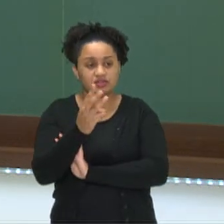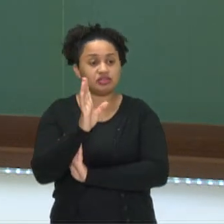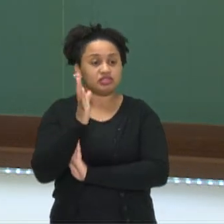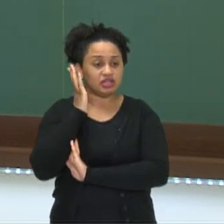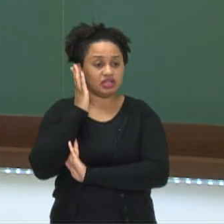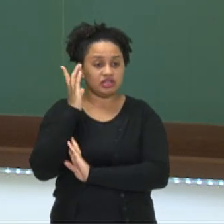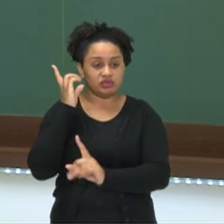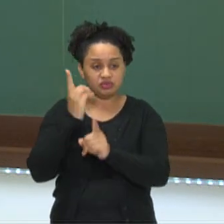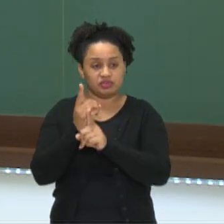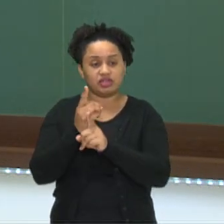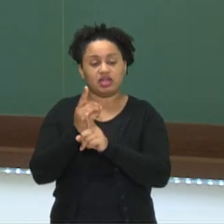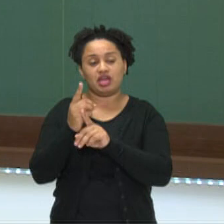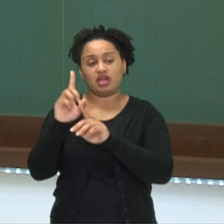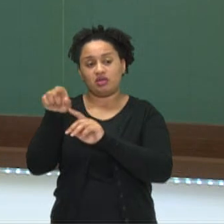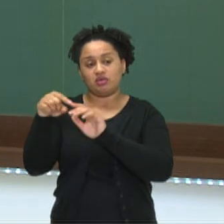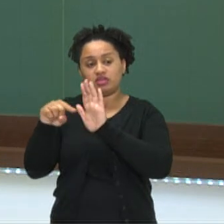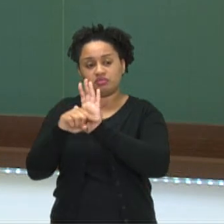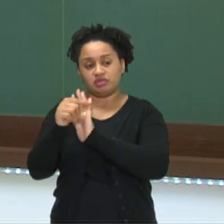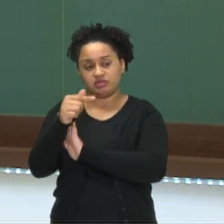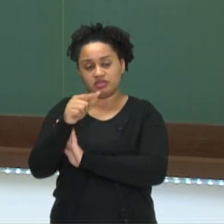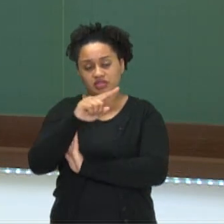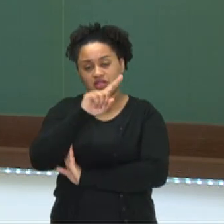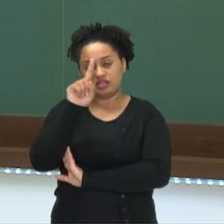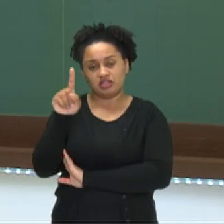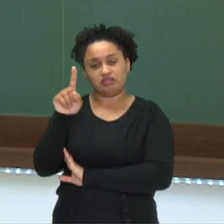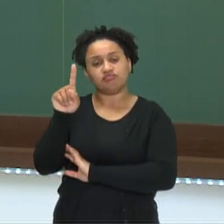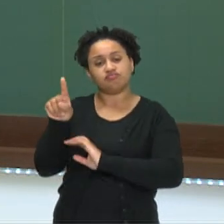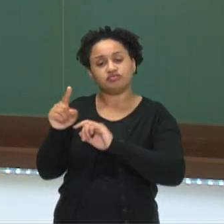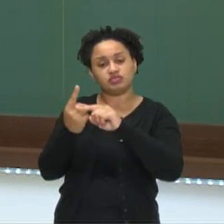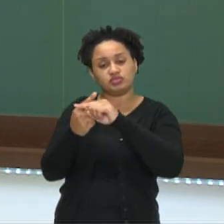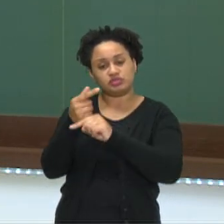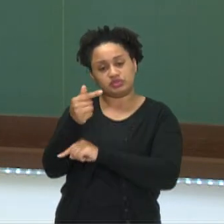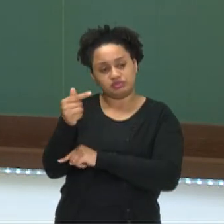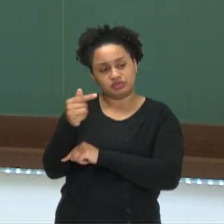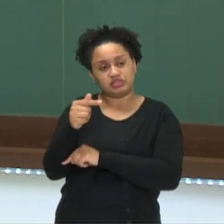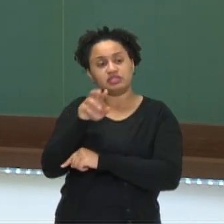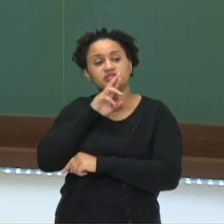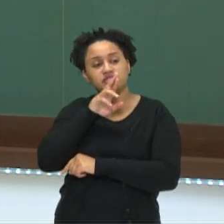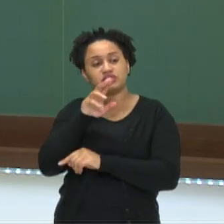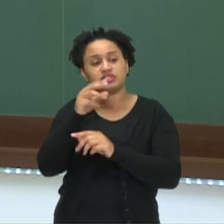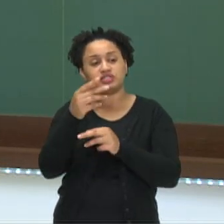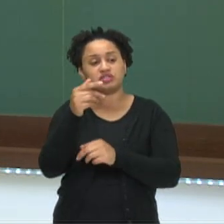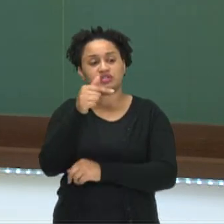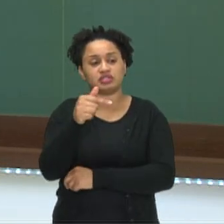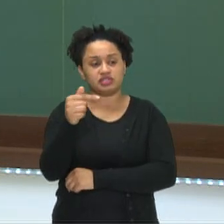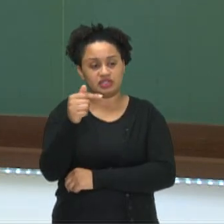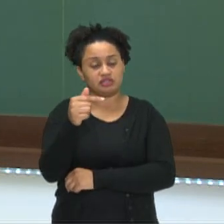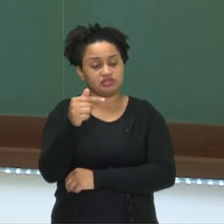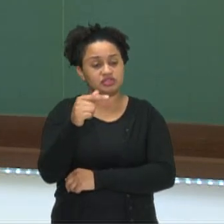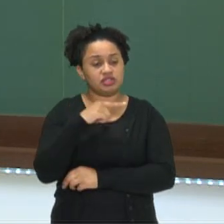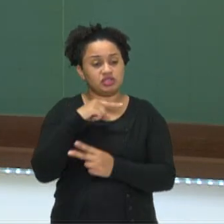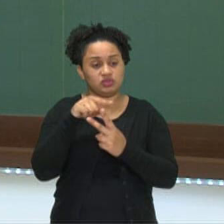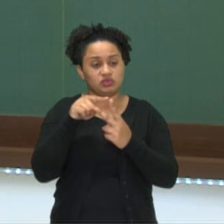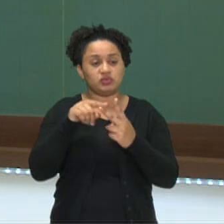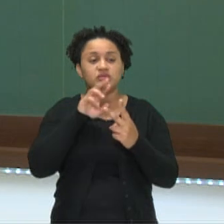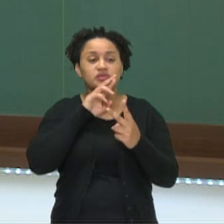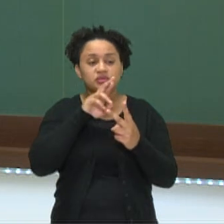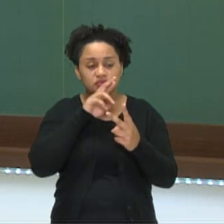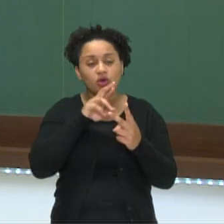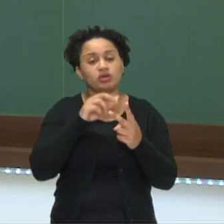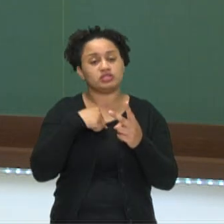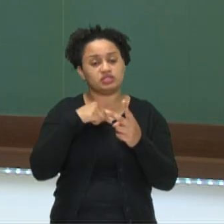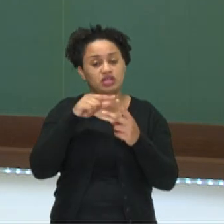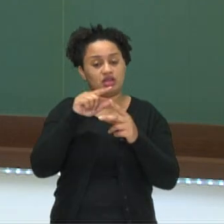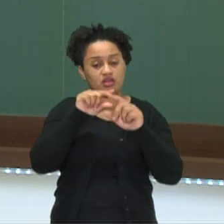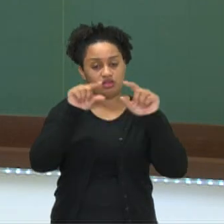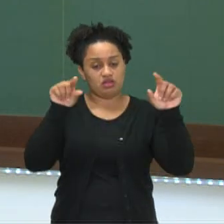Ou menos 7 passa para o segundo membro, mais 7. Então, x igual a 7. Duas soluções. Uma equação do segundo grau,